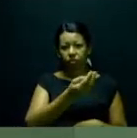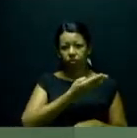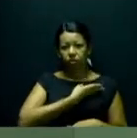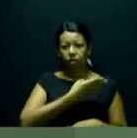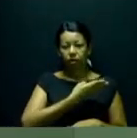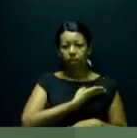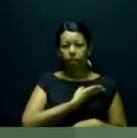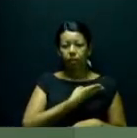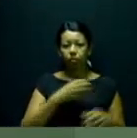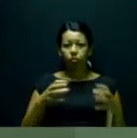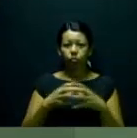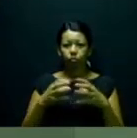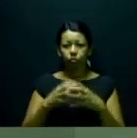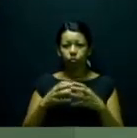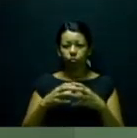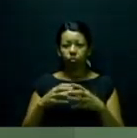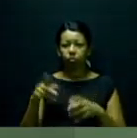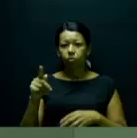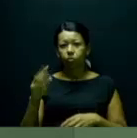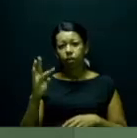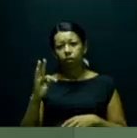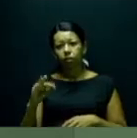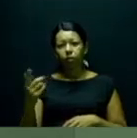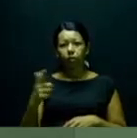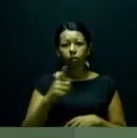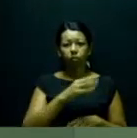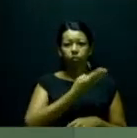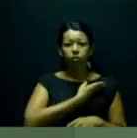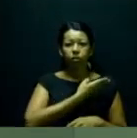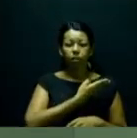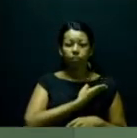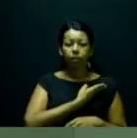amigos filiados ao partido, do PT,